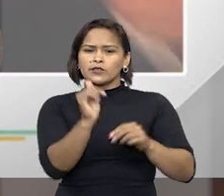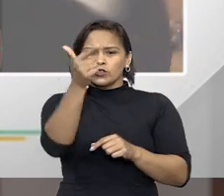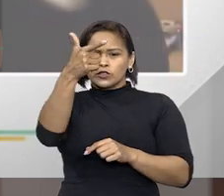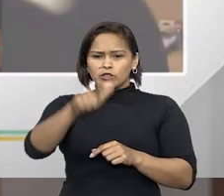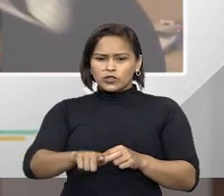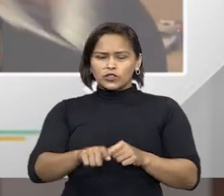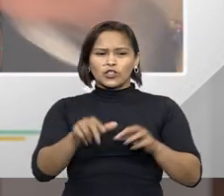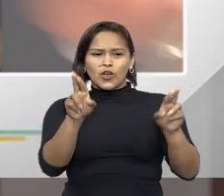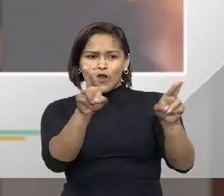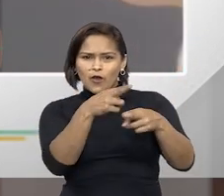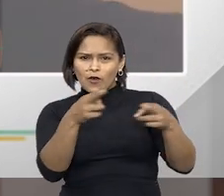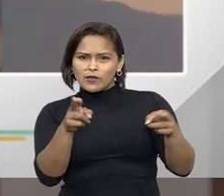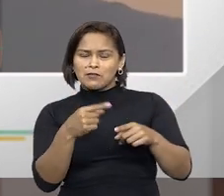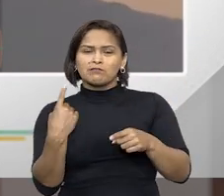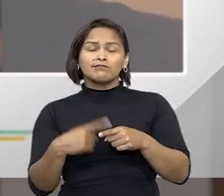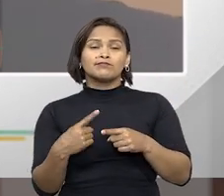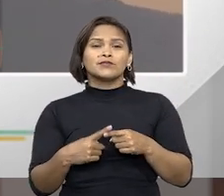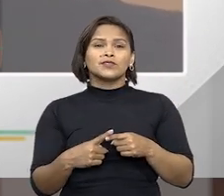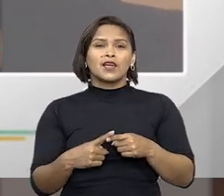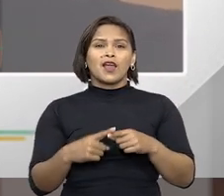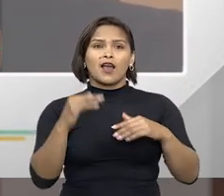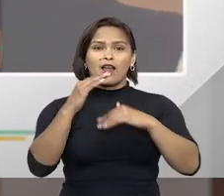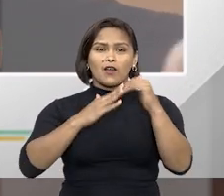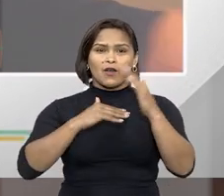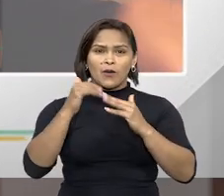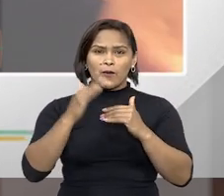Ou seja, a competência